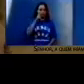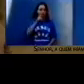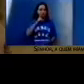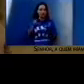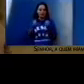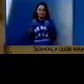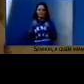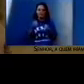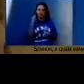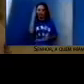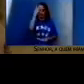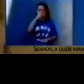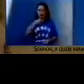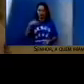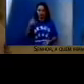Ah!